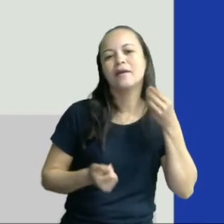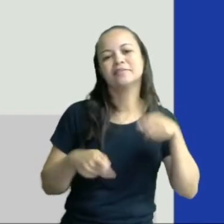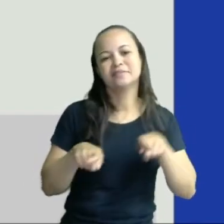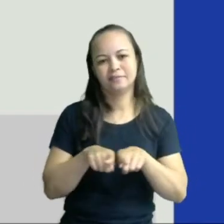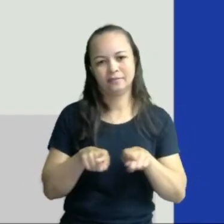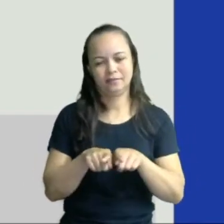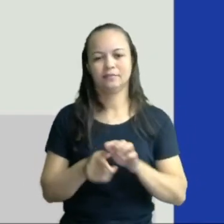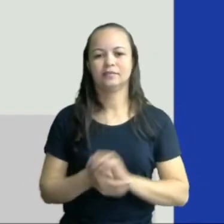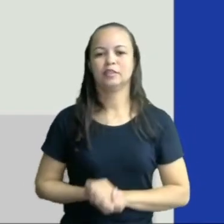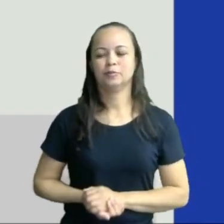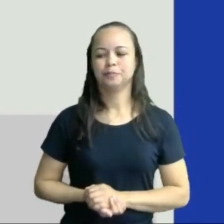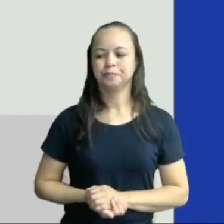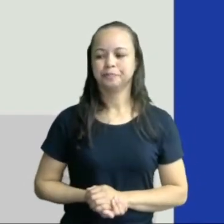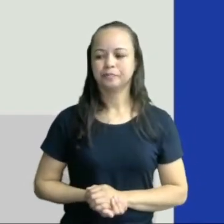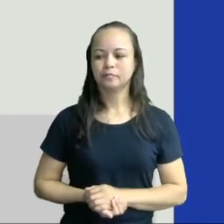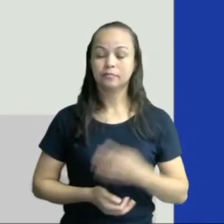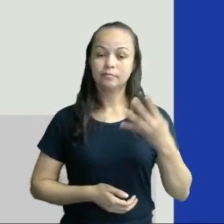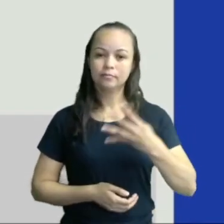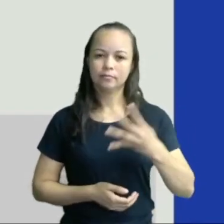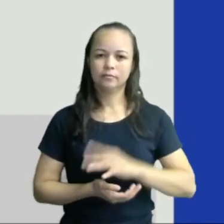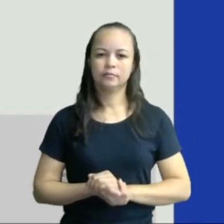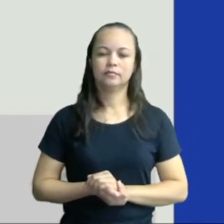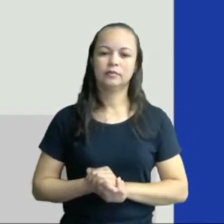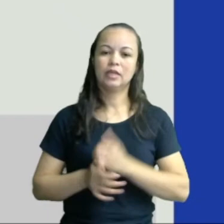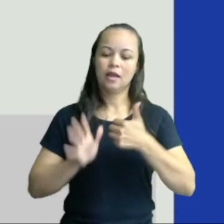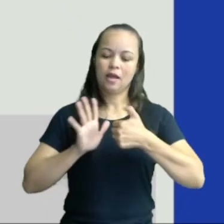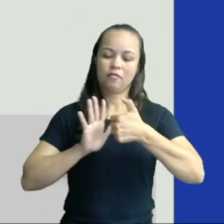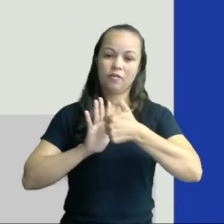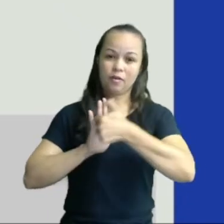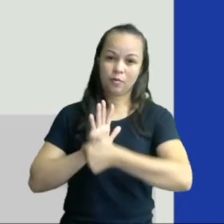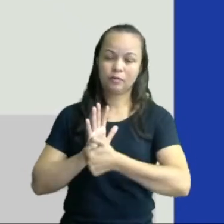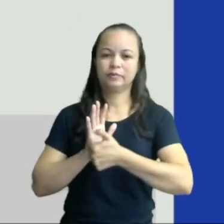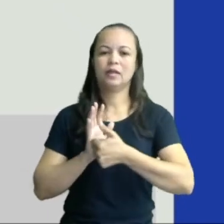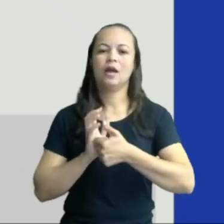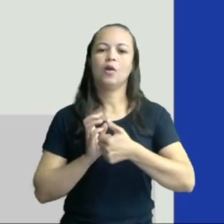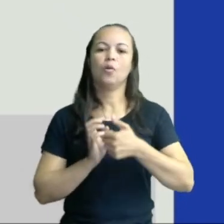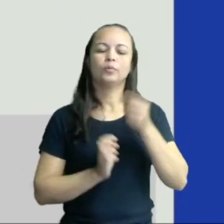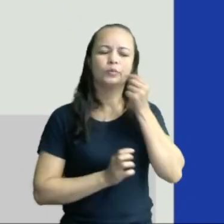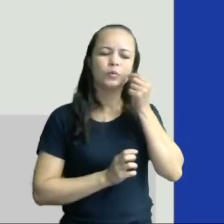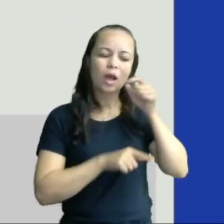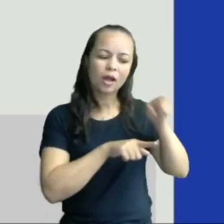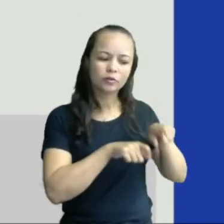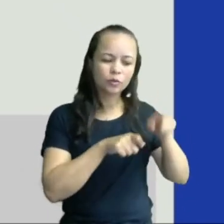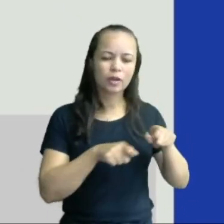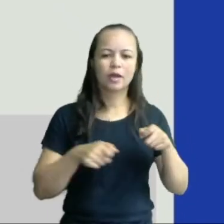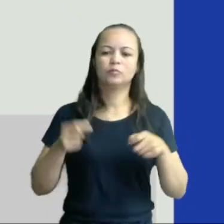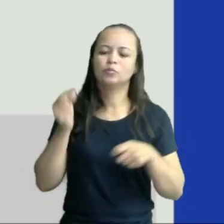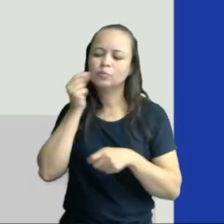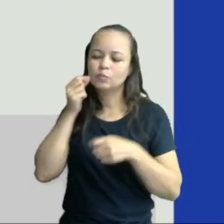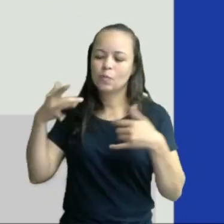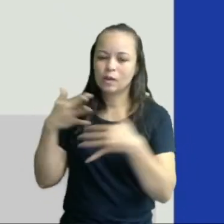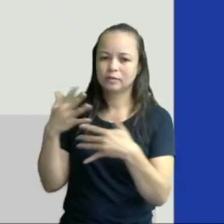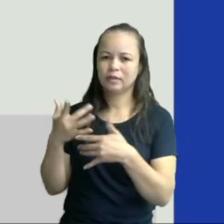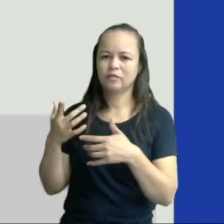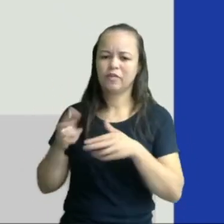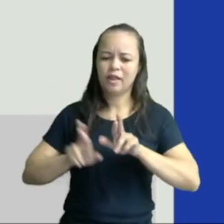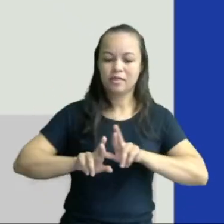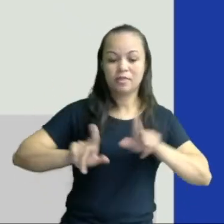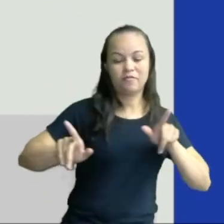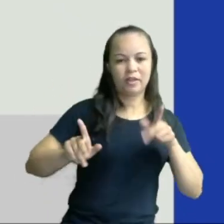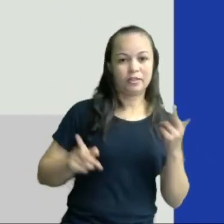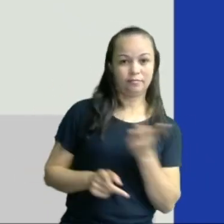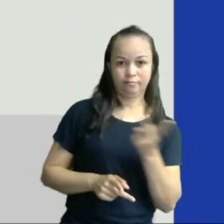Quarta questão. A fábula O Rato do Campo e da Cidade fala sobre a diferença entre o campo